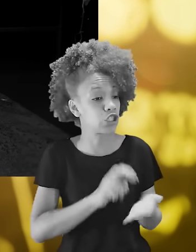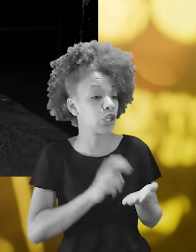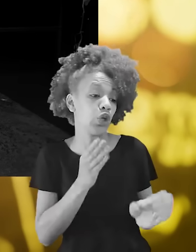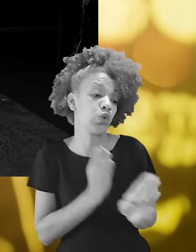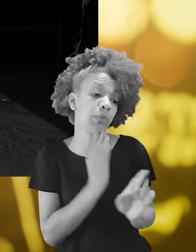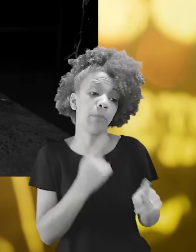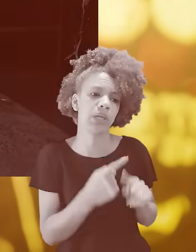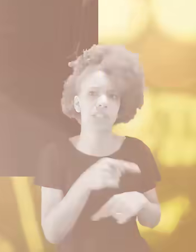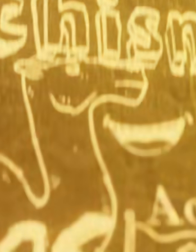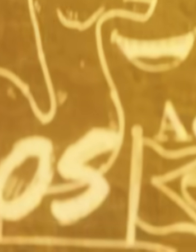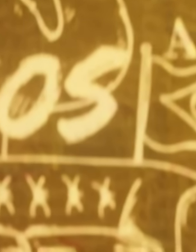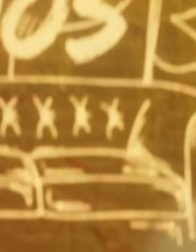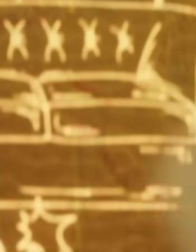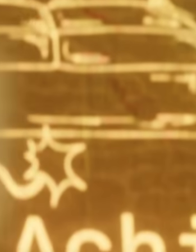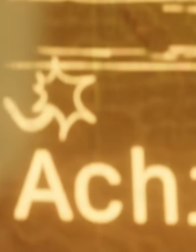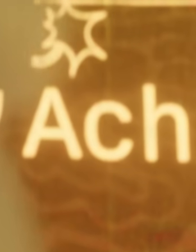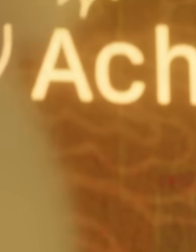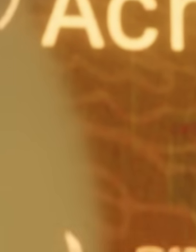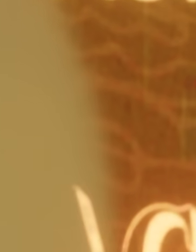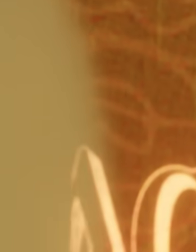vocês estão aqui para descobrir Por que vocês estão